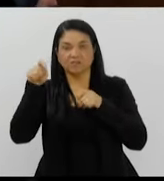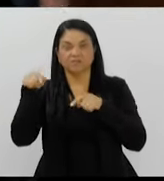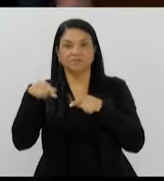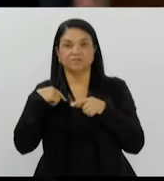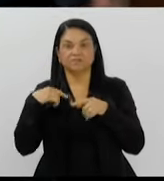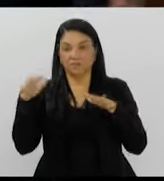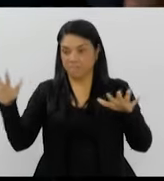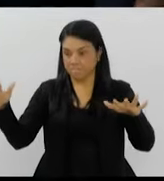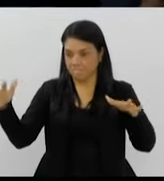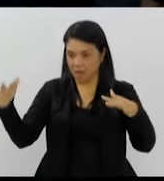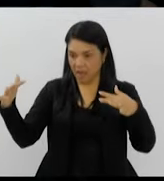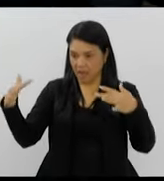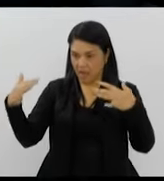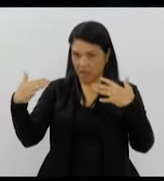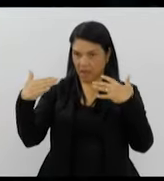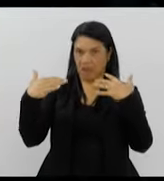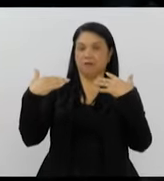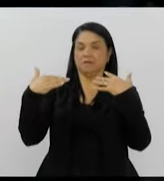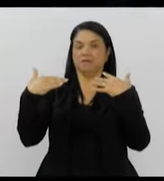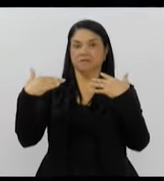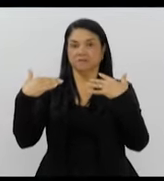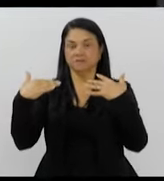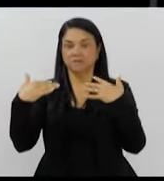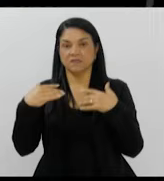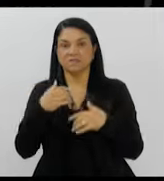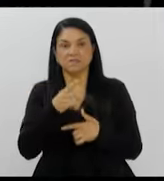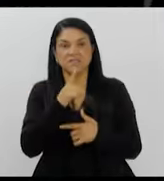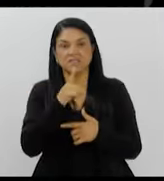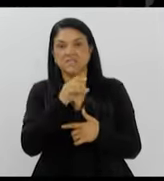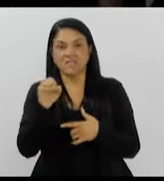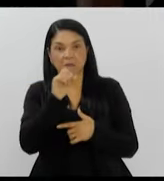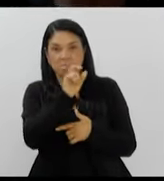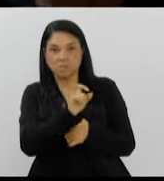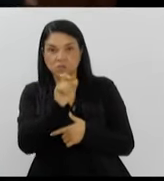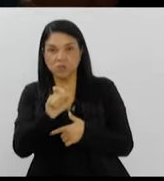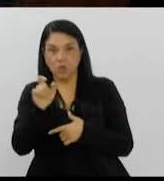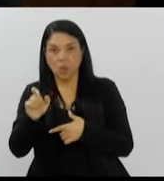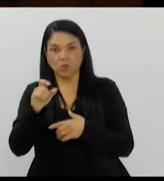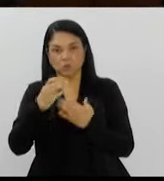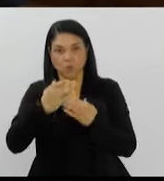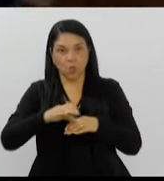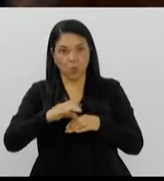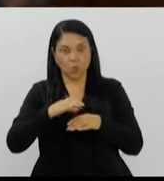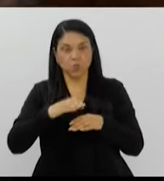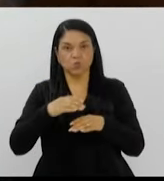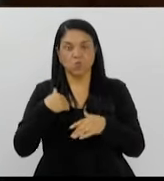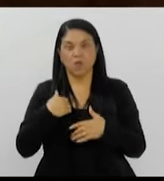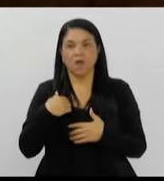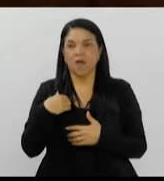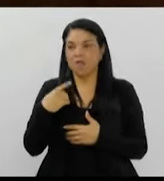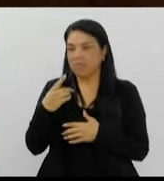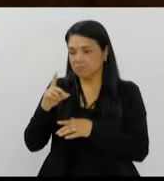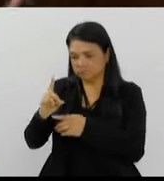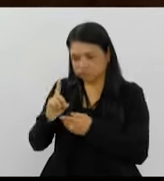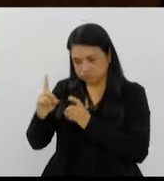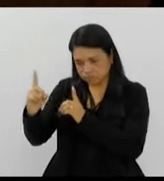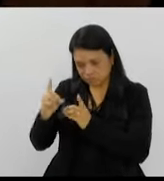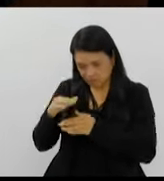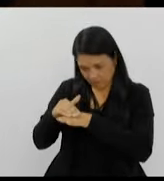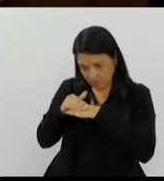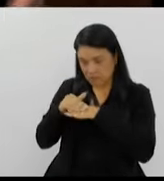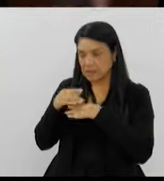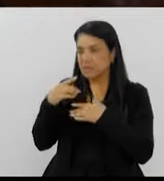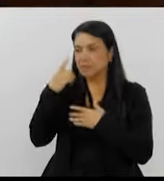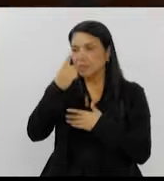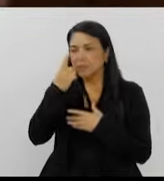mais de 100 concurseiros que me disseram Deputado ninguém qu falar com a gente e eu disse a eles o que é